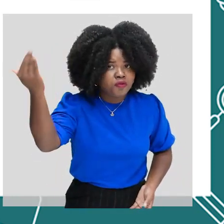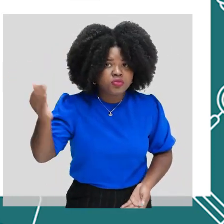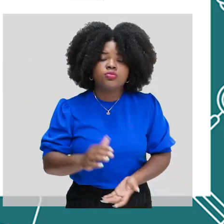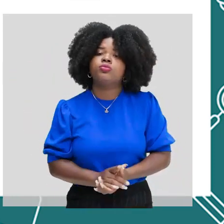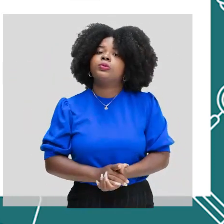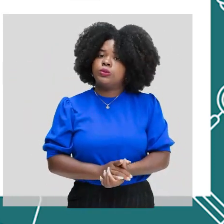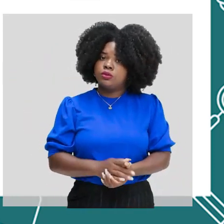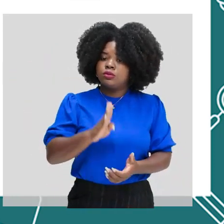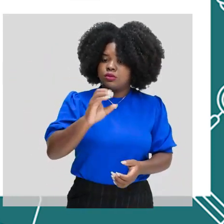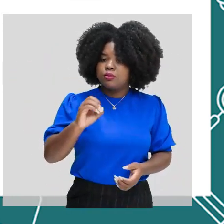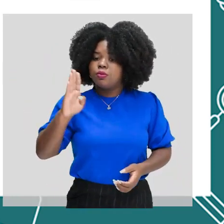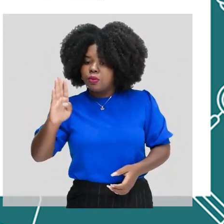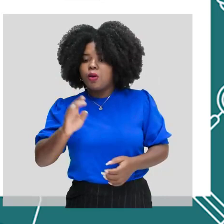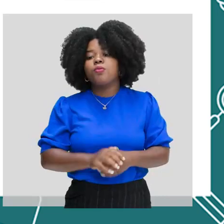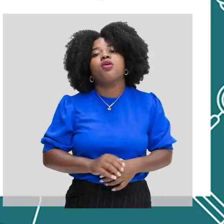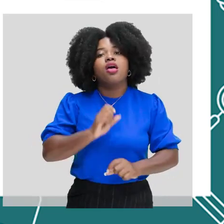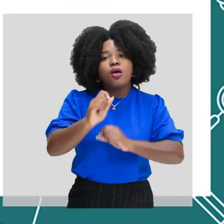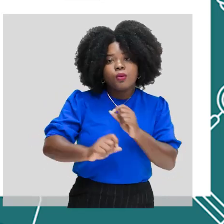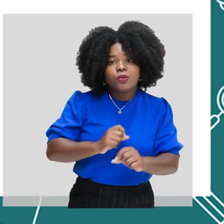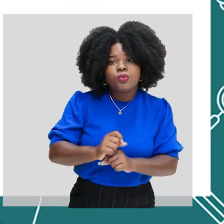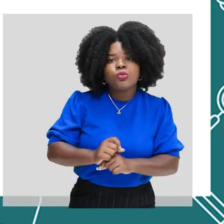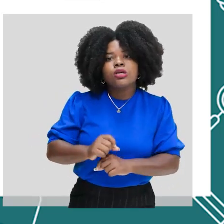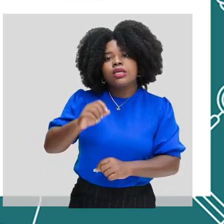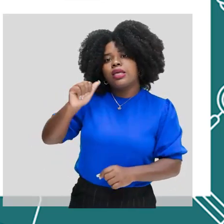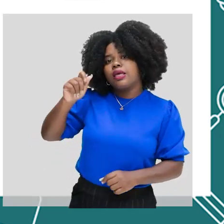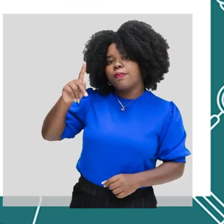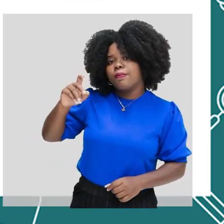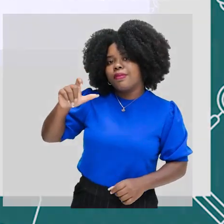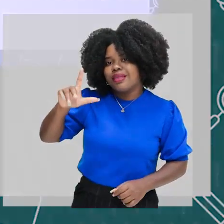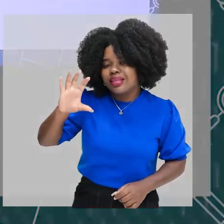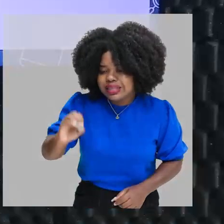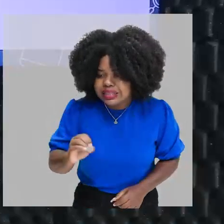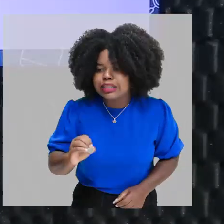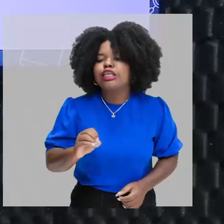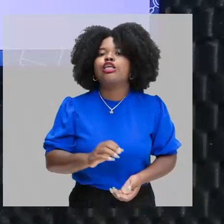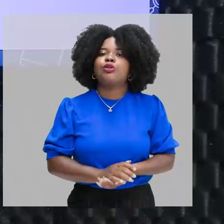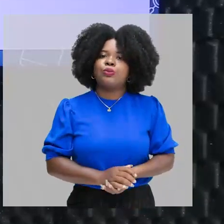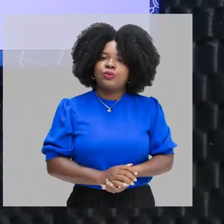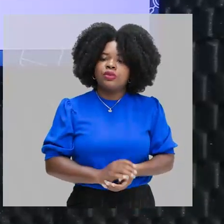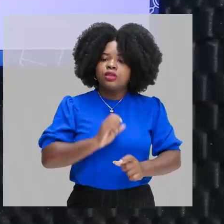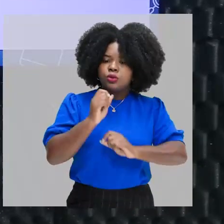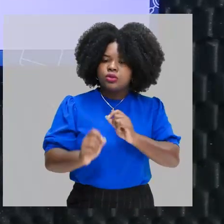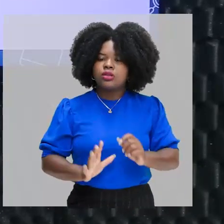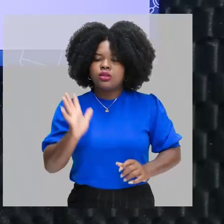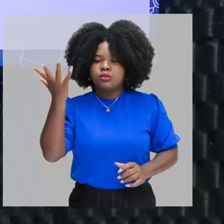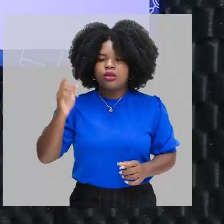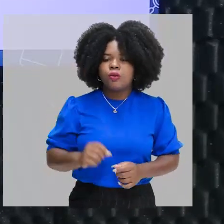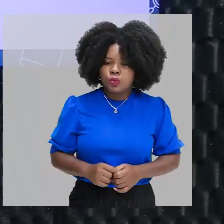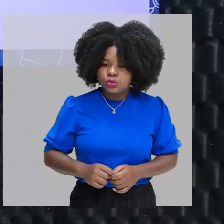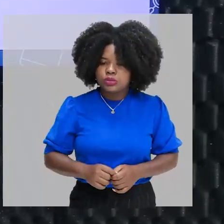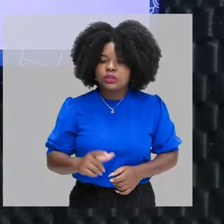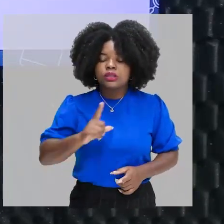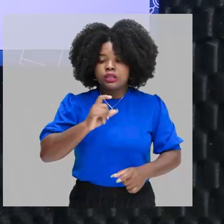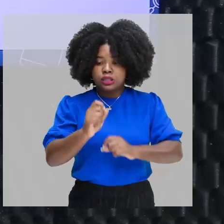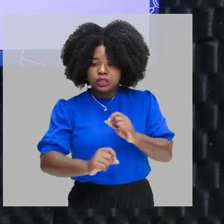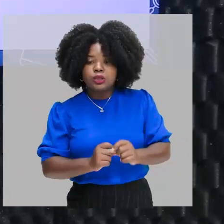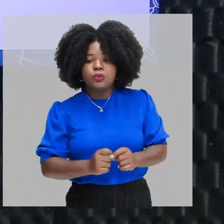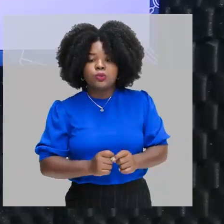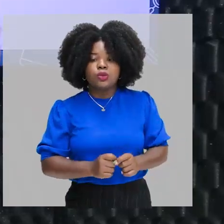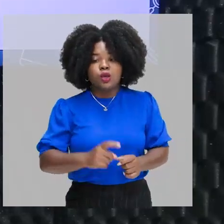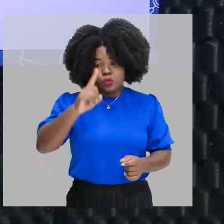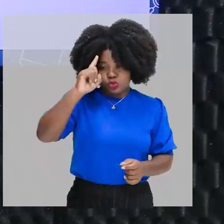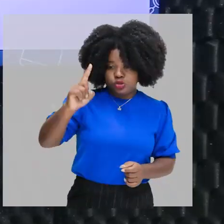Robert. Bob é um apelido. Nesta Marley, O.M. Aqui tem a data do nascimento e o falecimento,